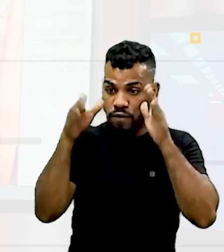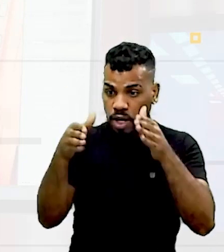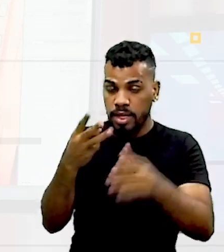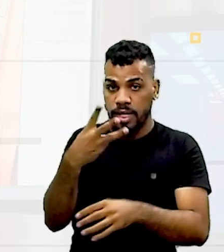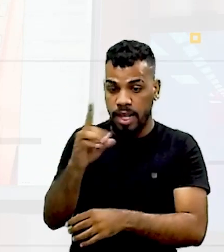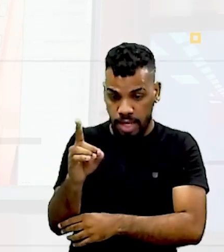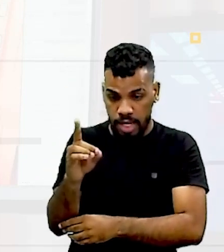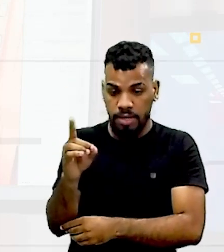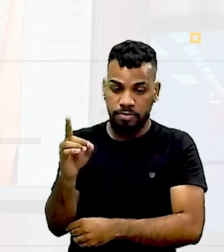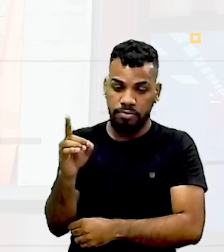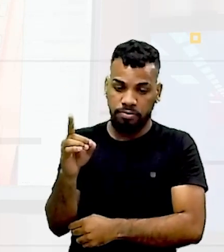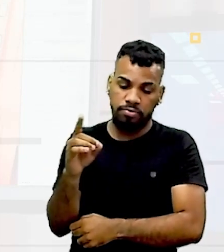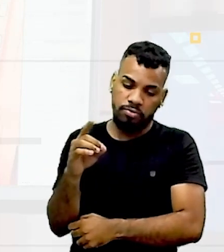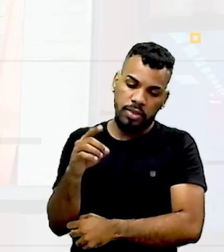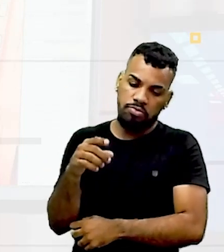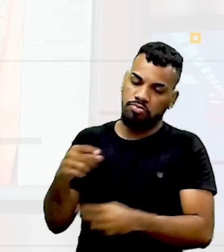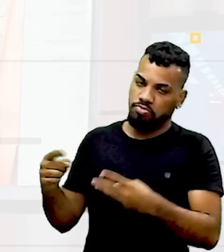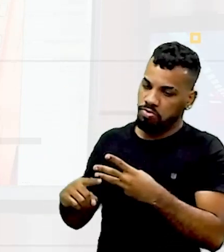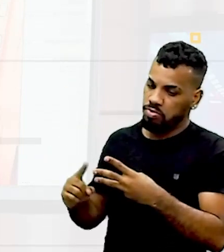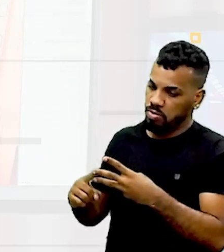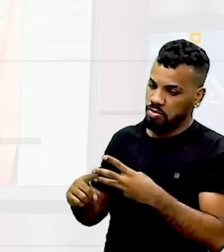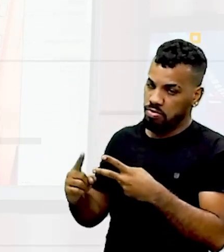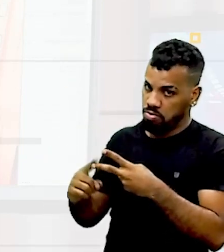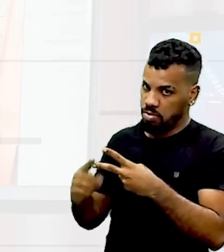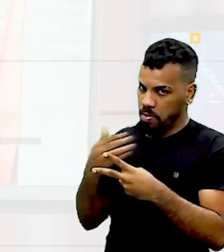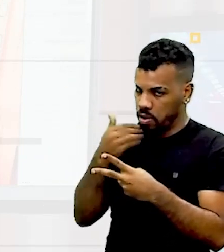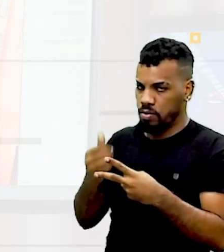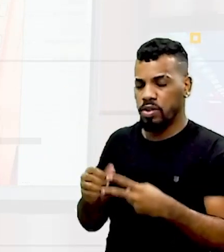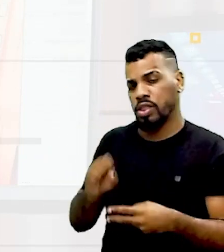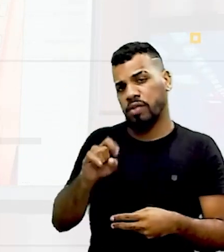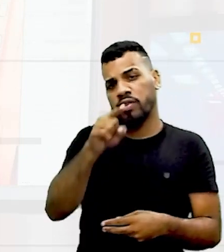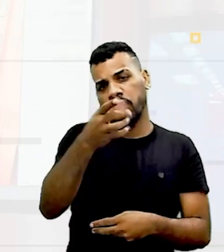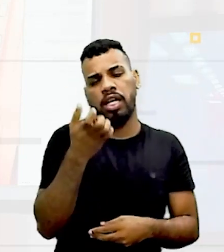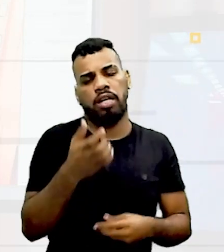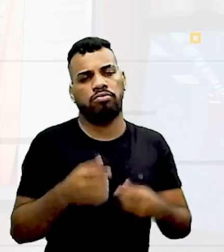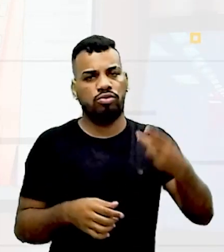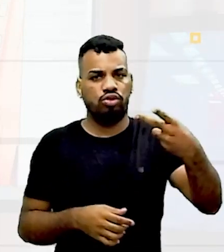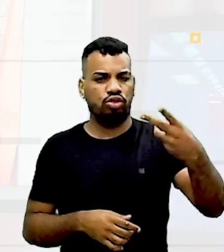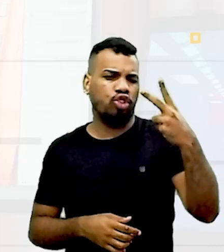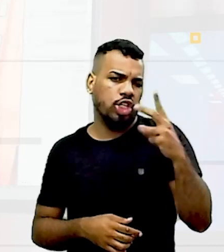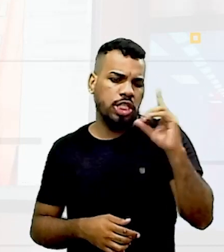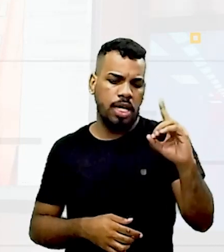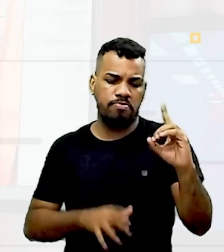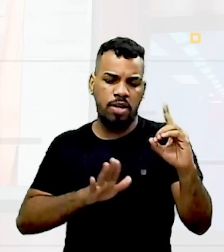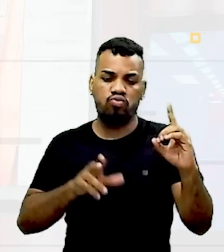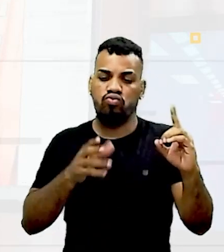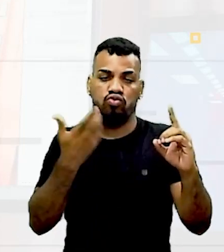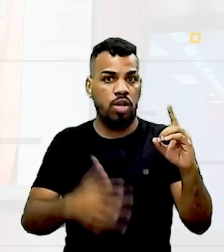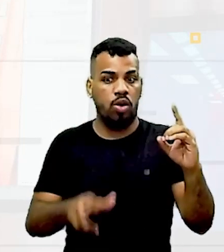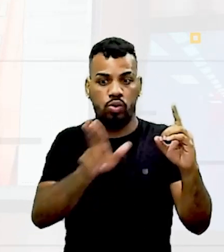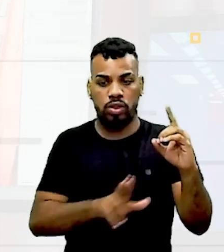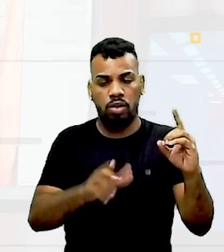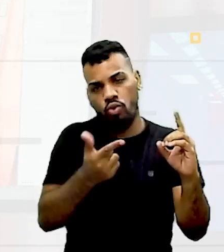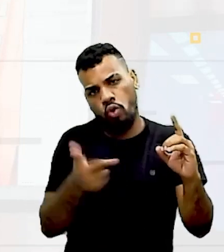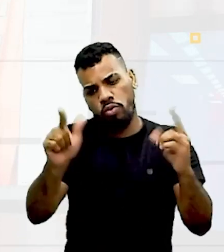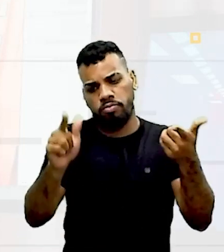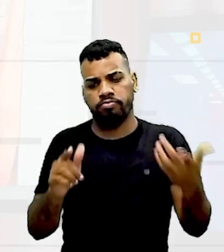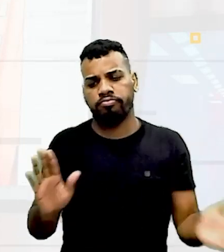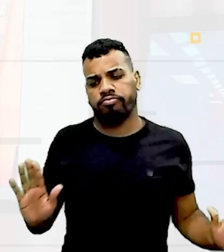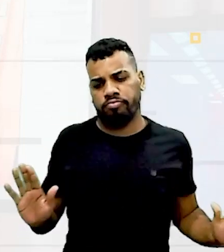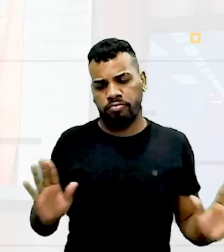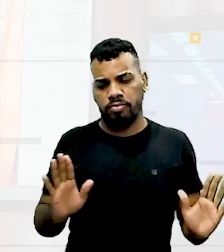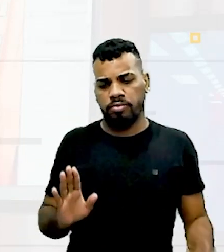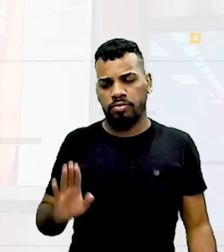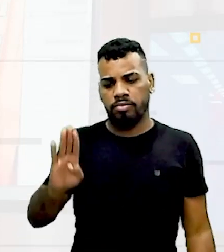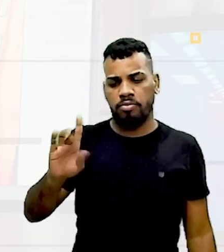Max é uma possibilidade. Se você quer fazer algo 2D, mas não quer usar outros softwares, sempre